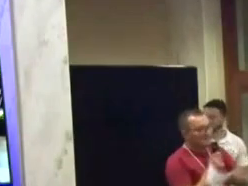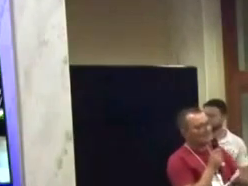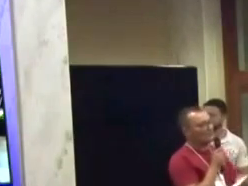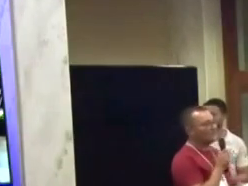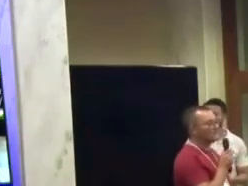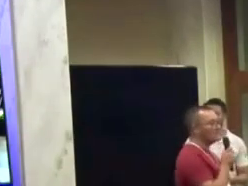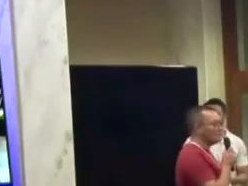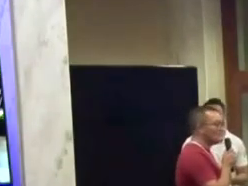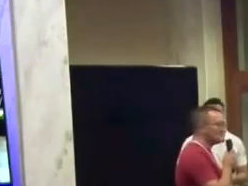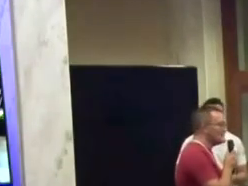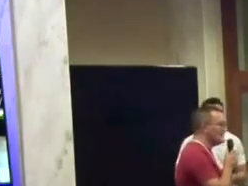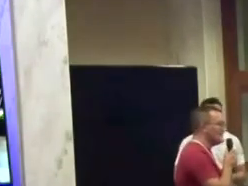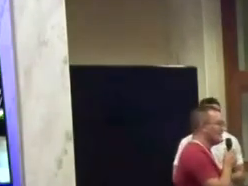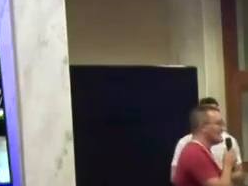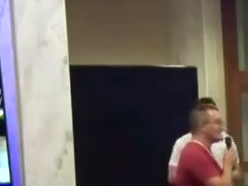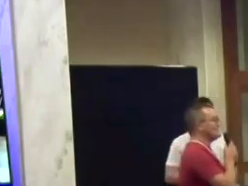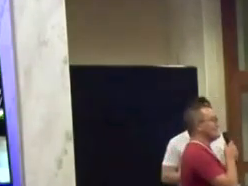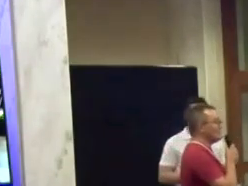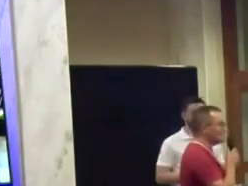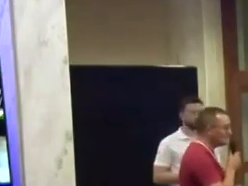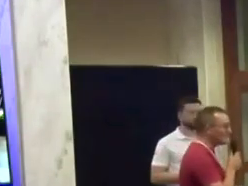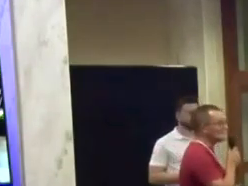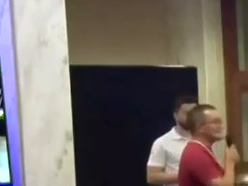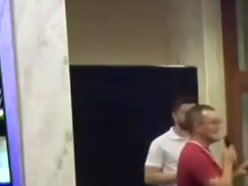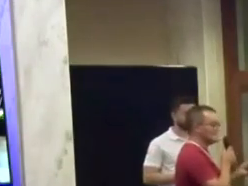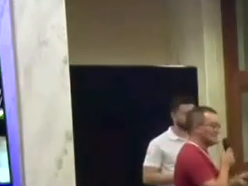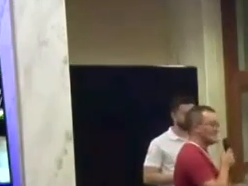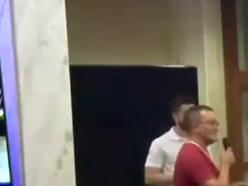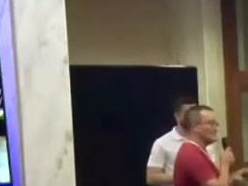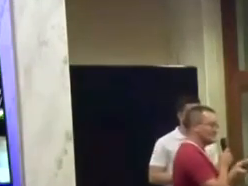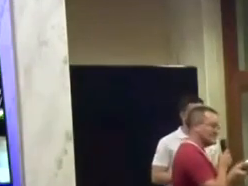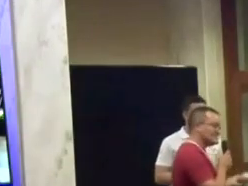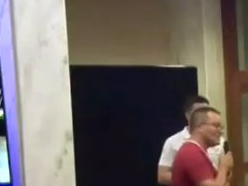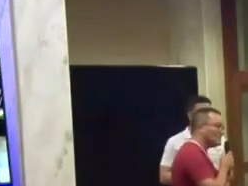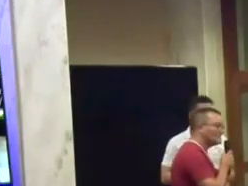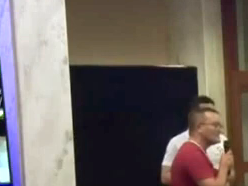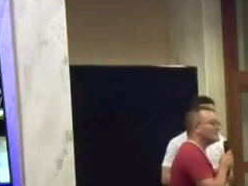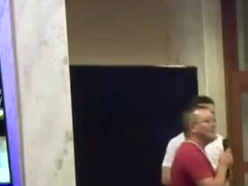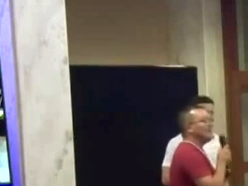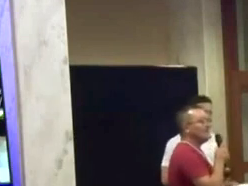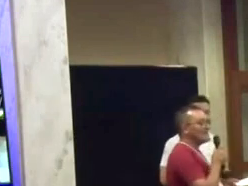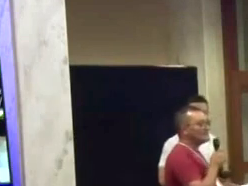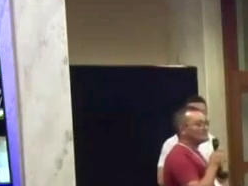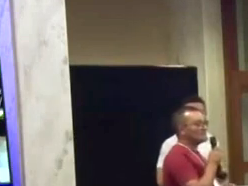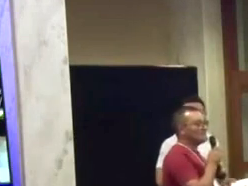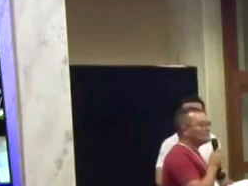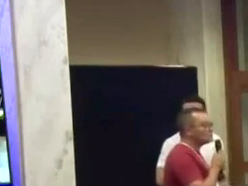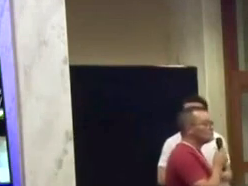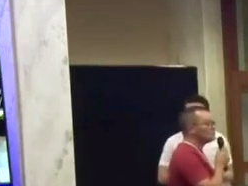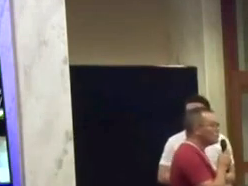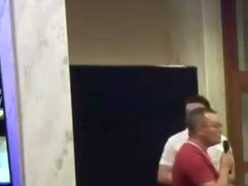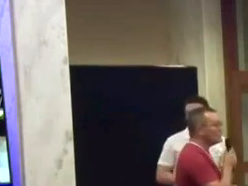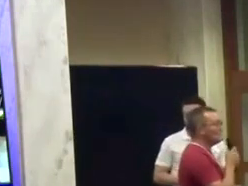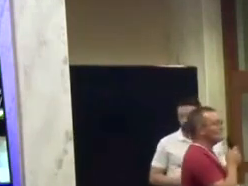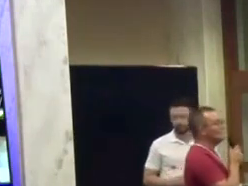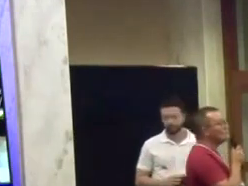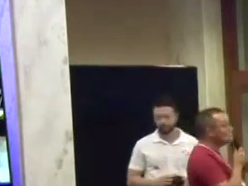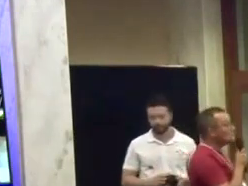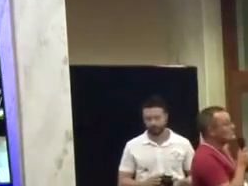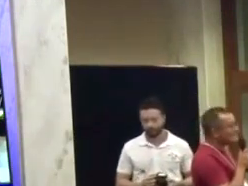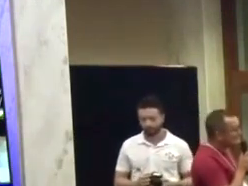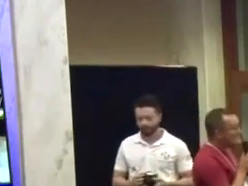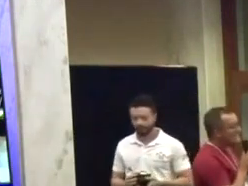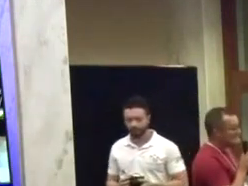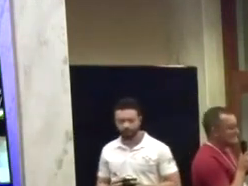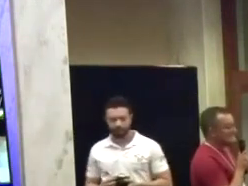no interior, que as prefeituras que são responsáveis pelo transporte, e aí nós vivemos um jogo político